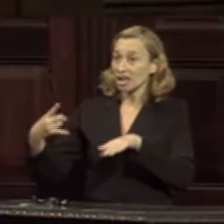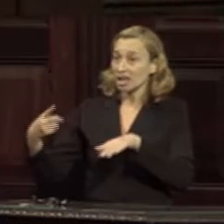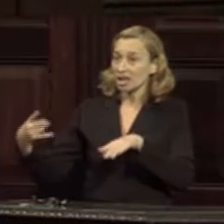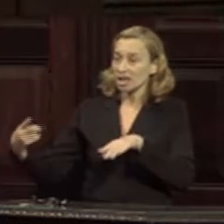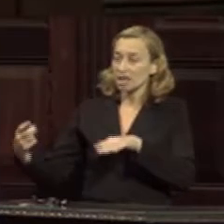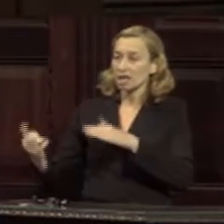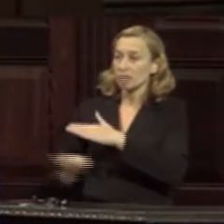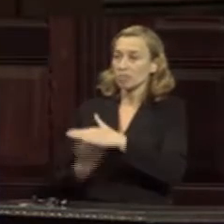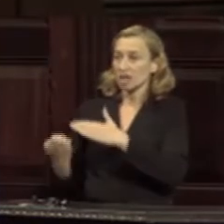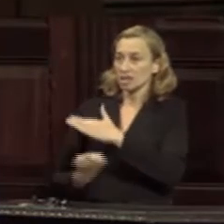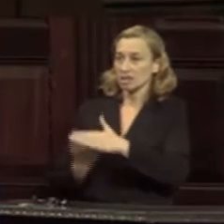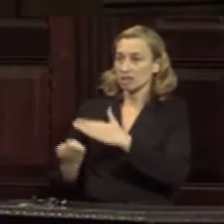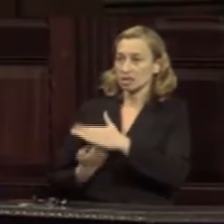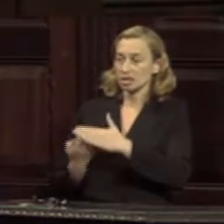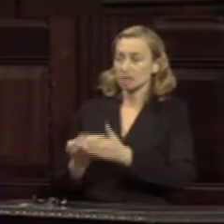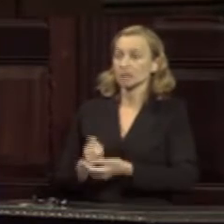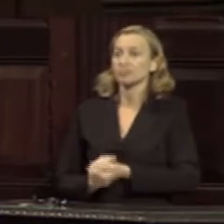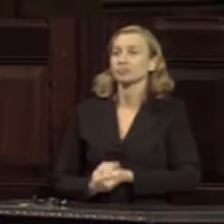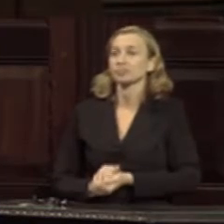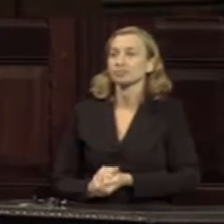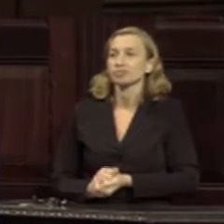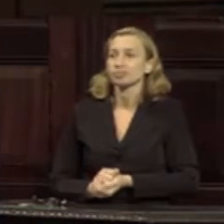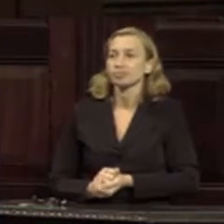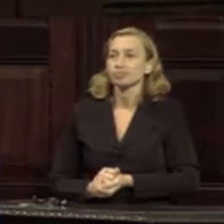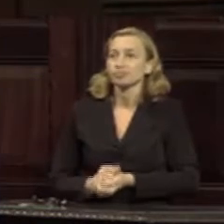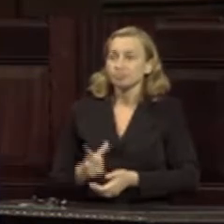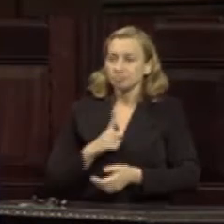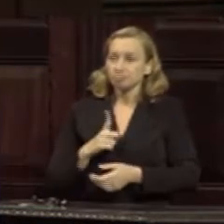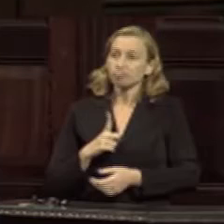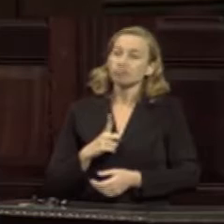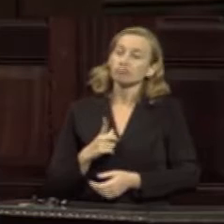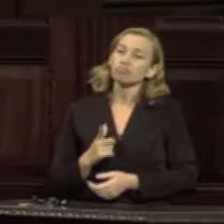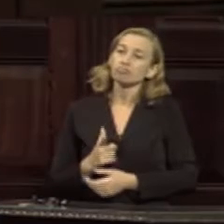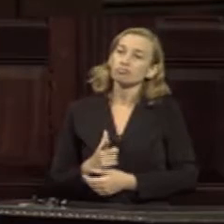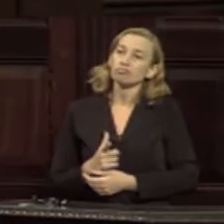da produção do petróleo em nosso litoral, nós temos que ter